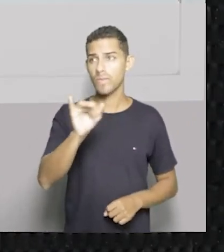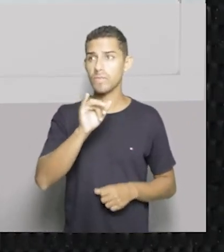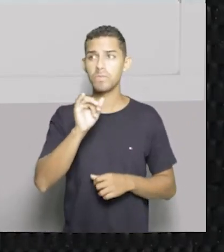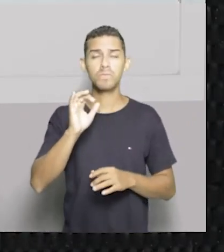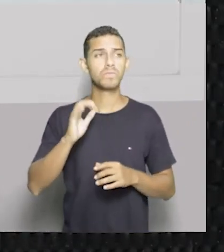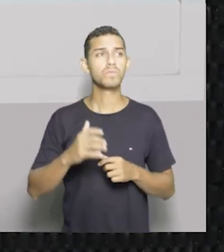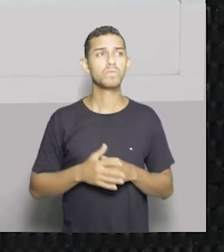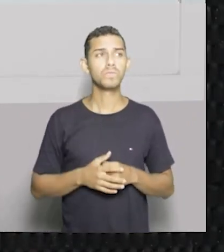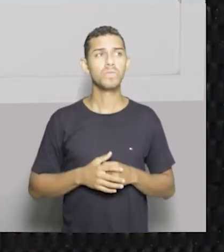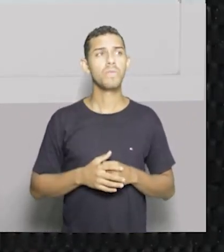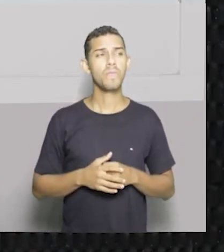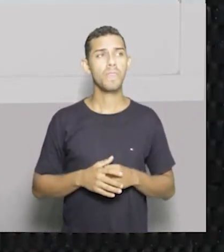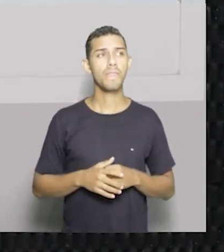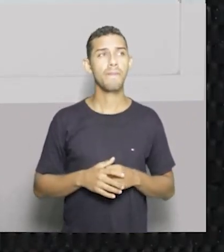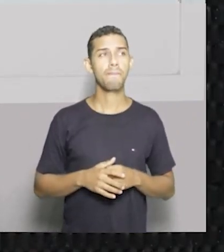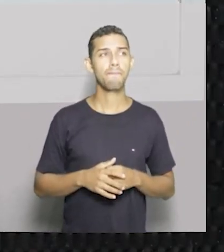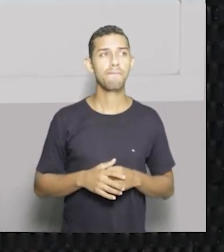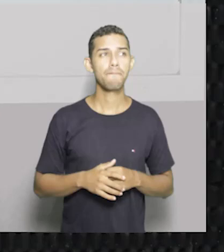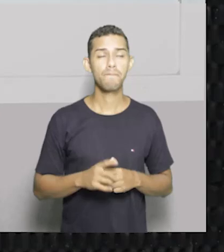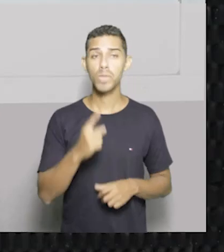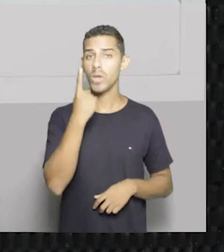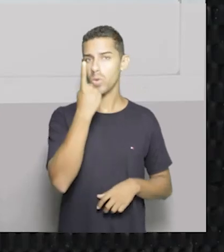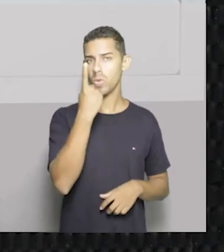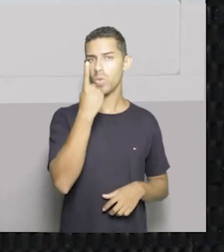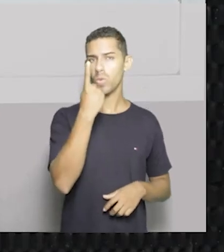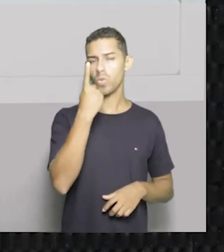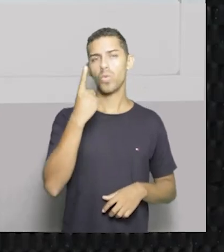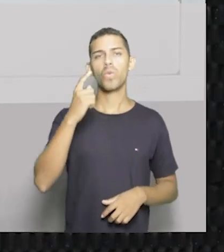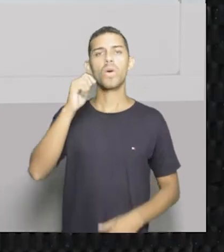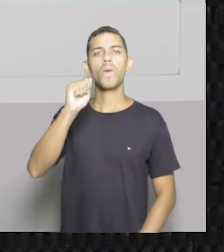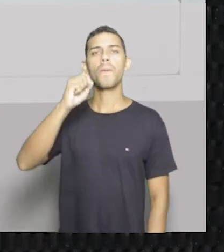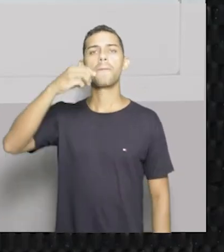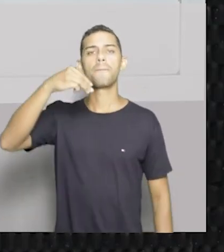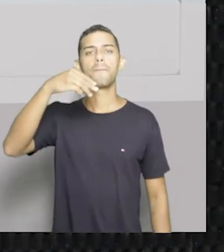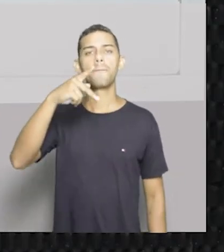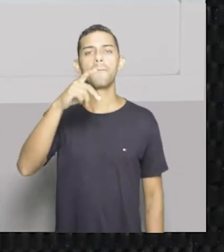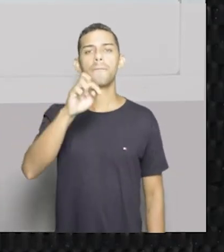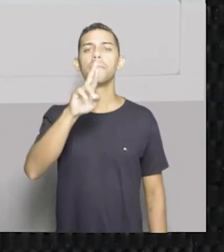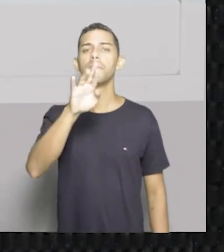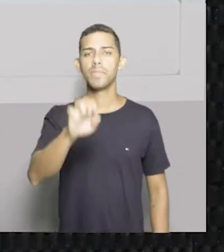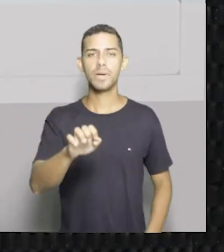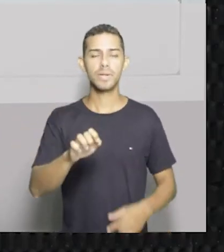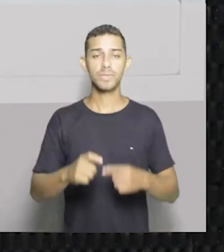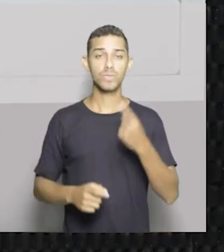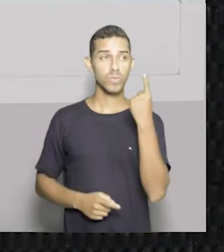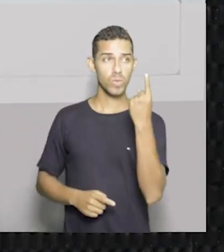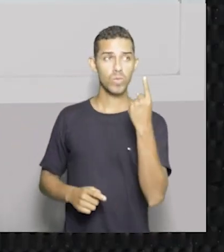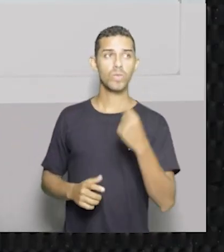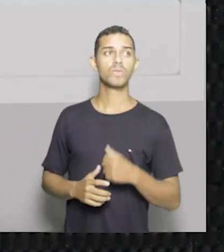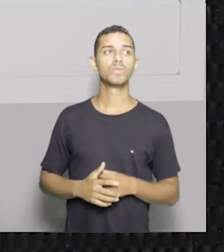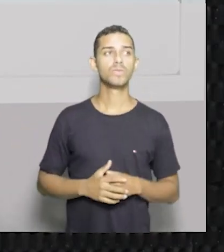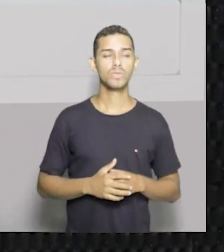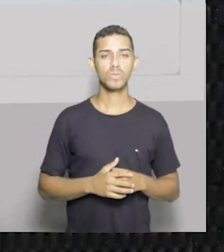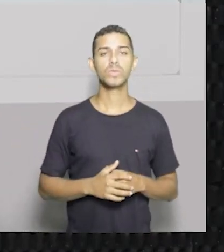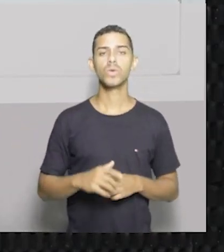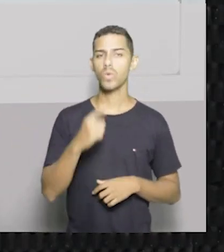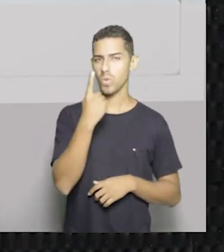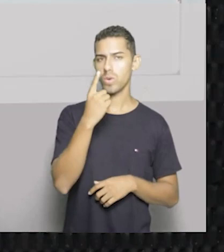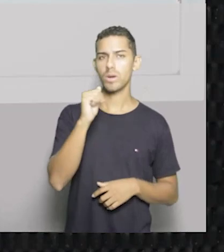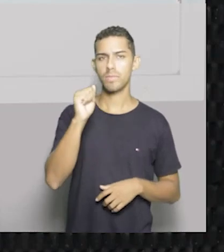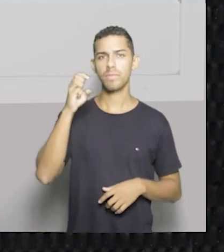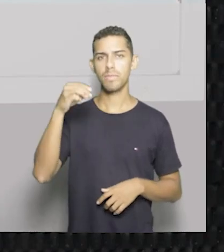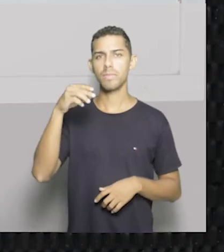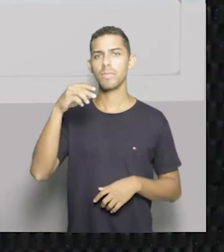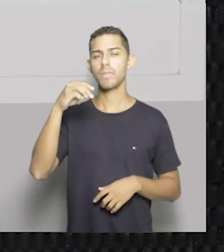correntezinha, ela tem valor de 1 ampere. Aí aqui, ó, 1 ampere. Aqui,